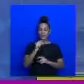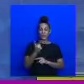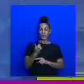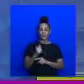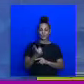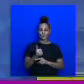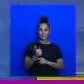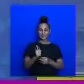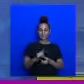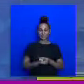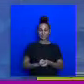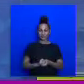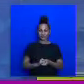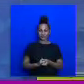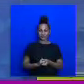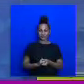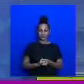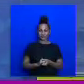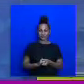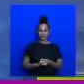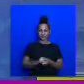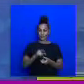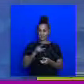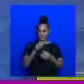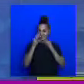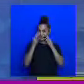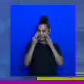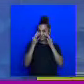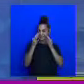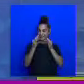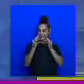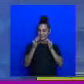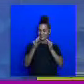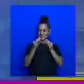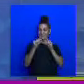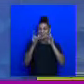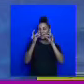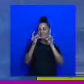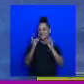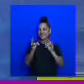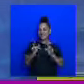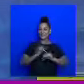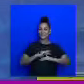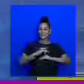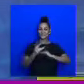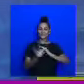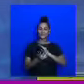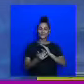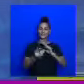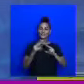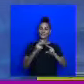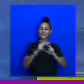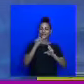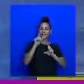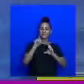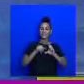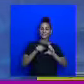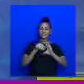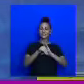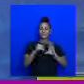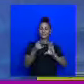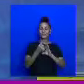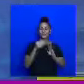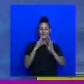Vermelha, 11. Você atenta, atento a cada detalhe por meio dos perfis da Caixa e da Rede TV no